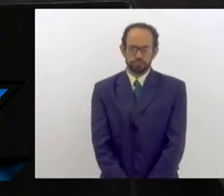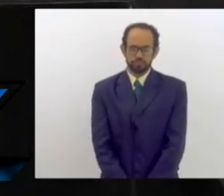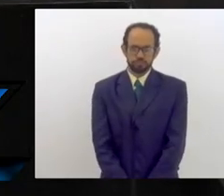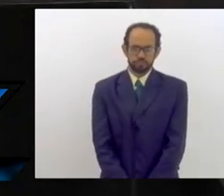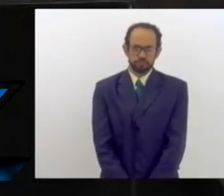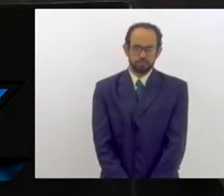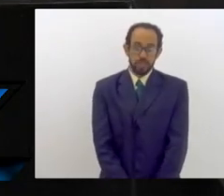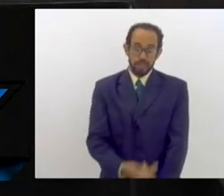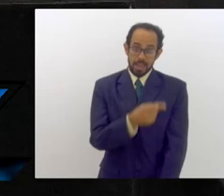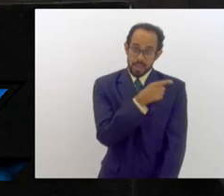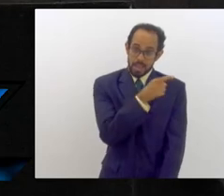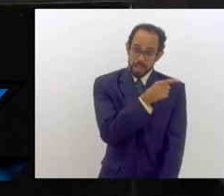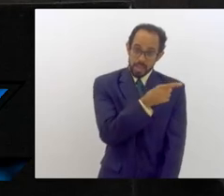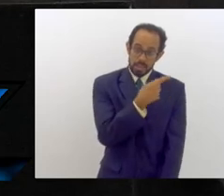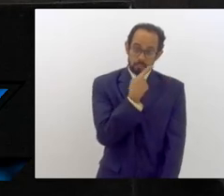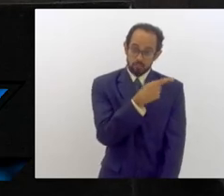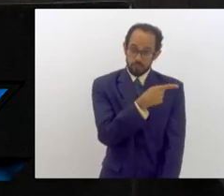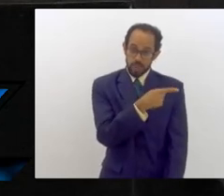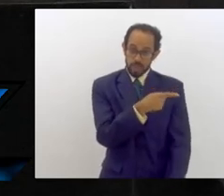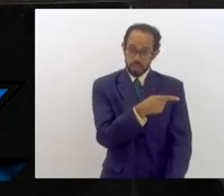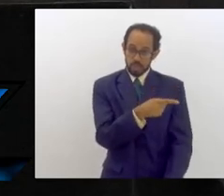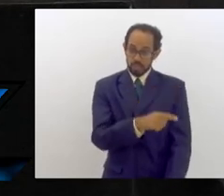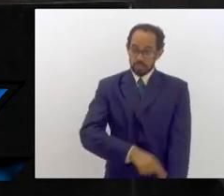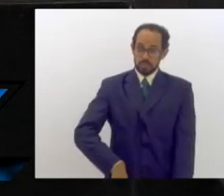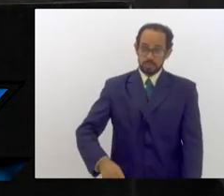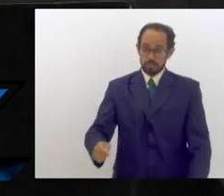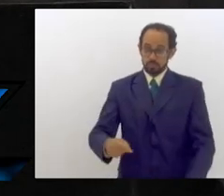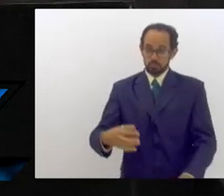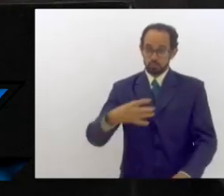ele ainda fala de forma vergonhosa